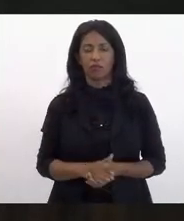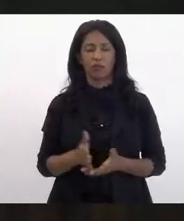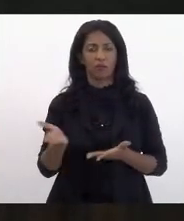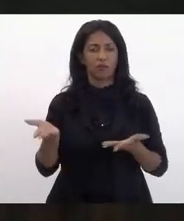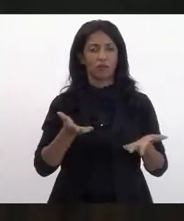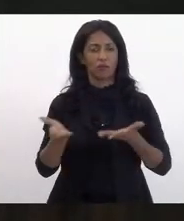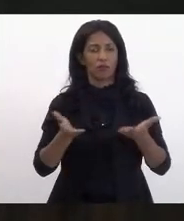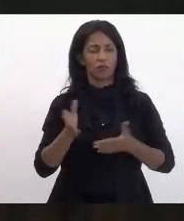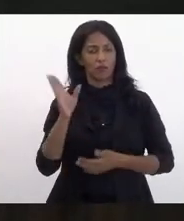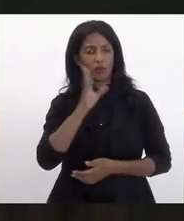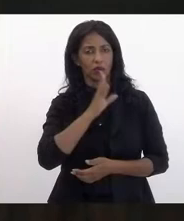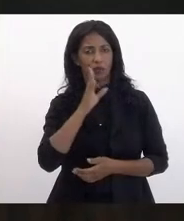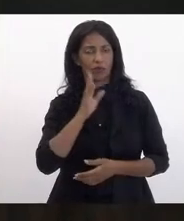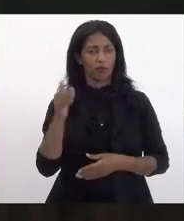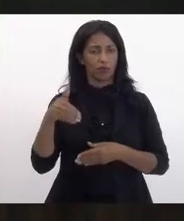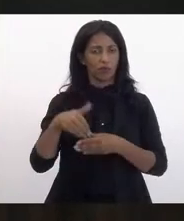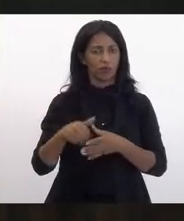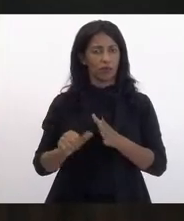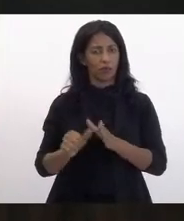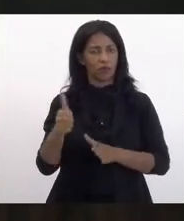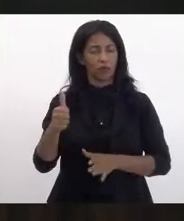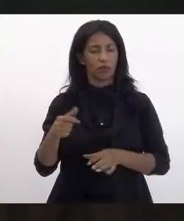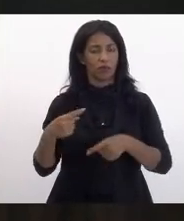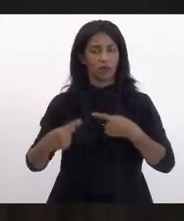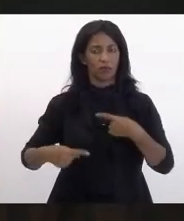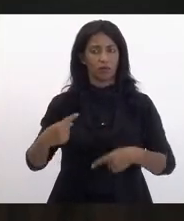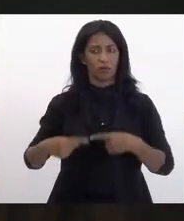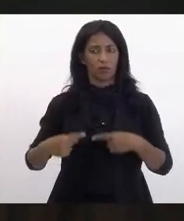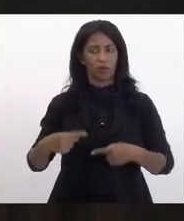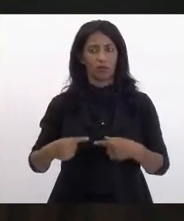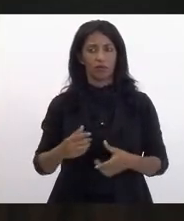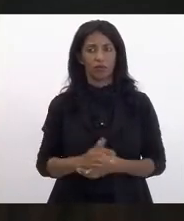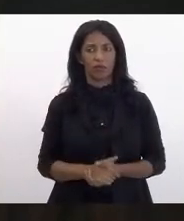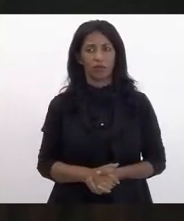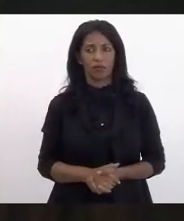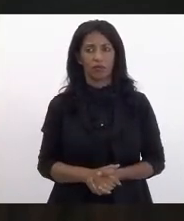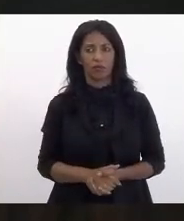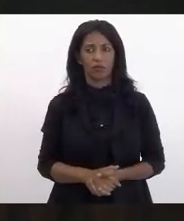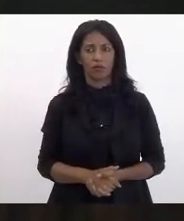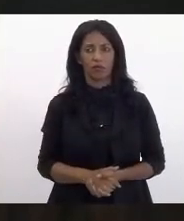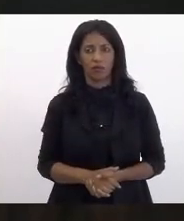tramitação ordinária, em votação, em primeira discussão,